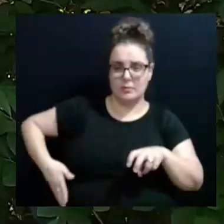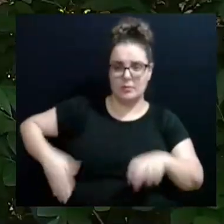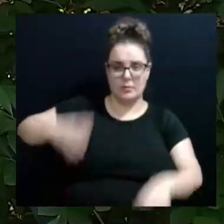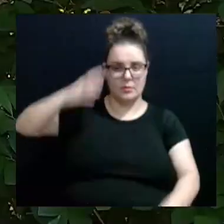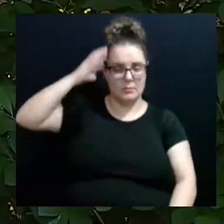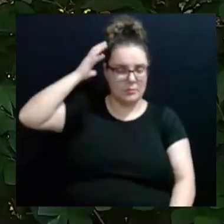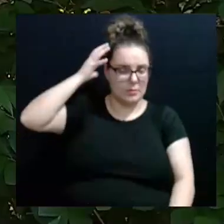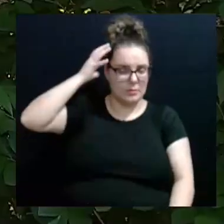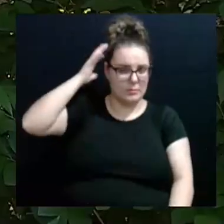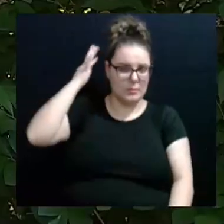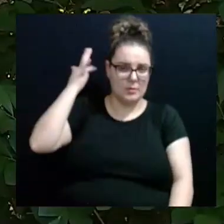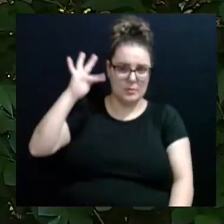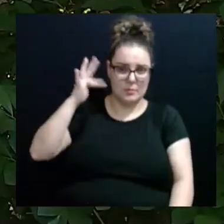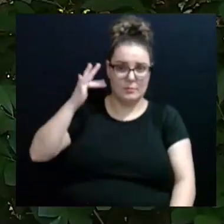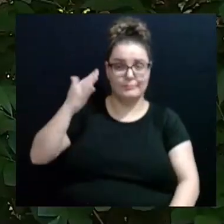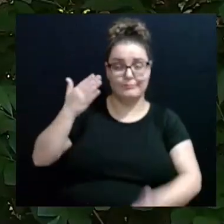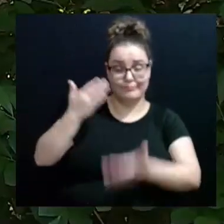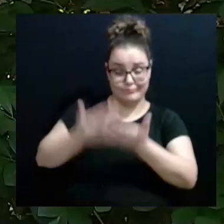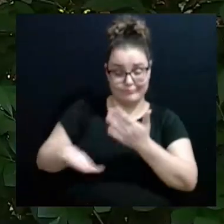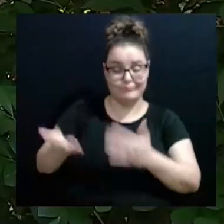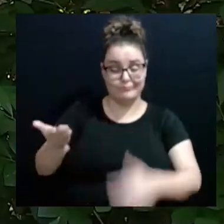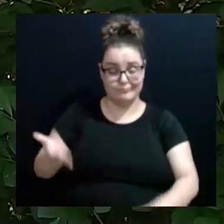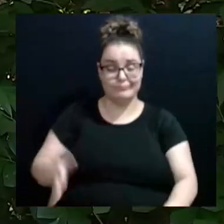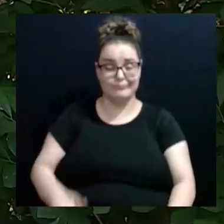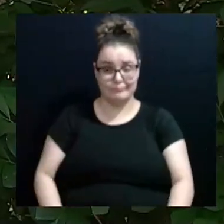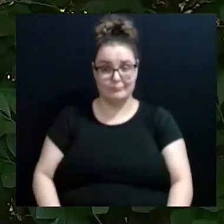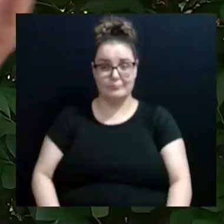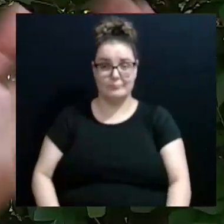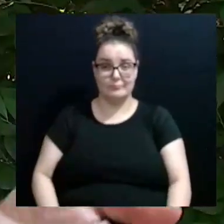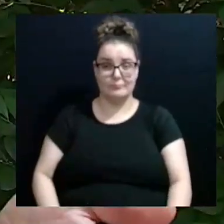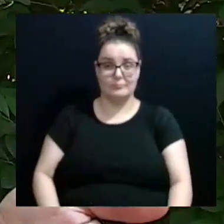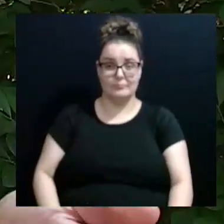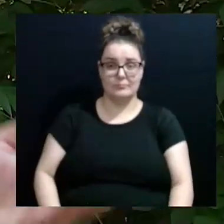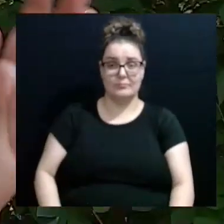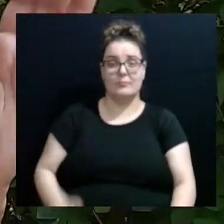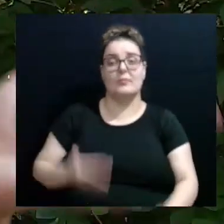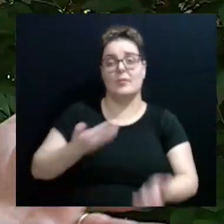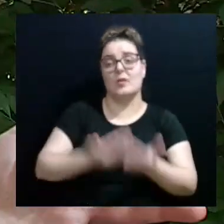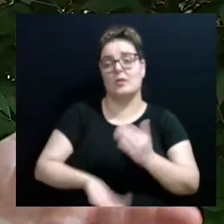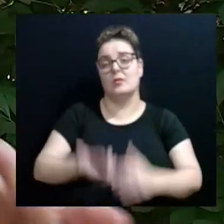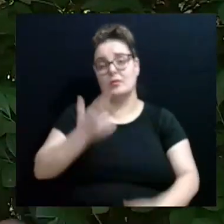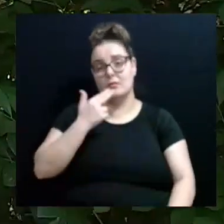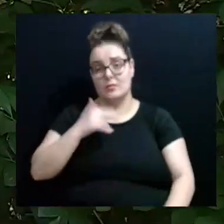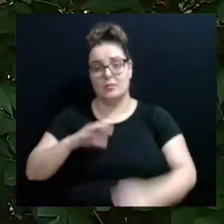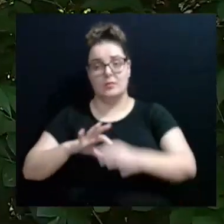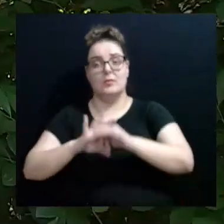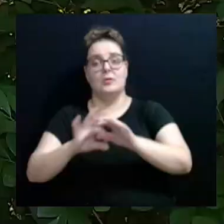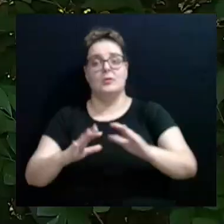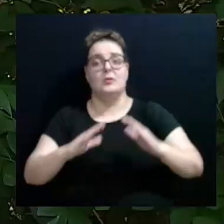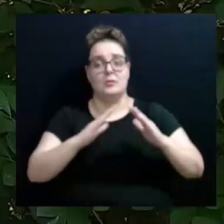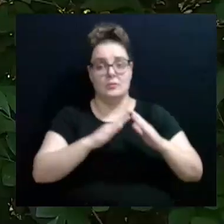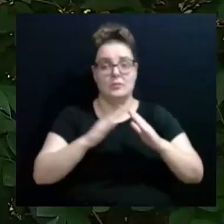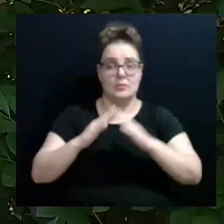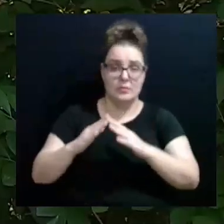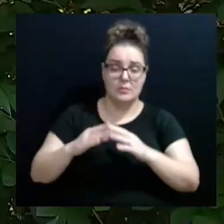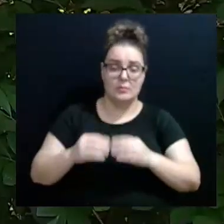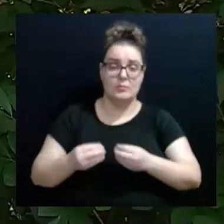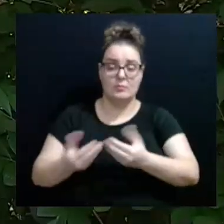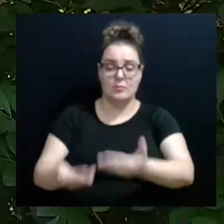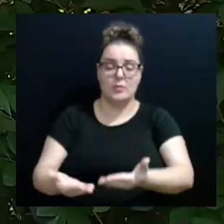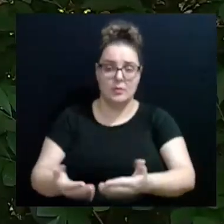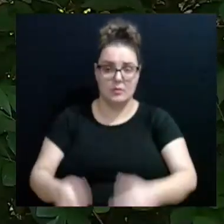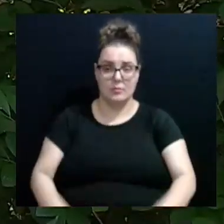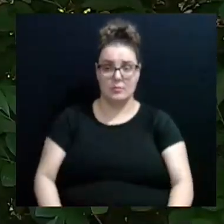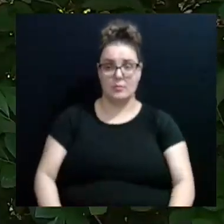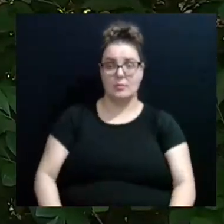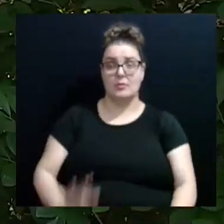acabou perdendo, e ele estava muito desnutrido, né? Ele foi deixado por um morador aqui para ser acolhido. A gente não sabe se ele foi